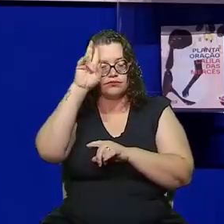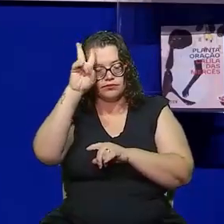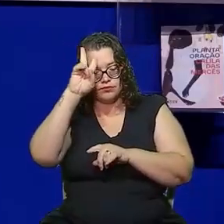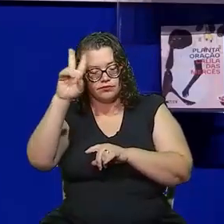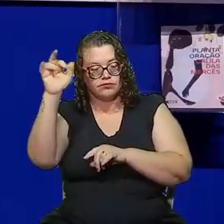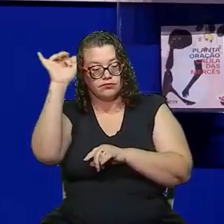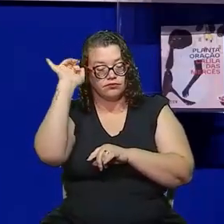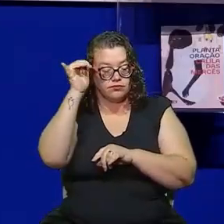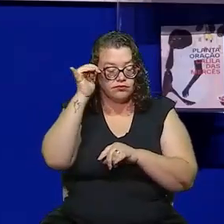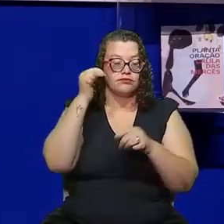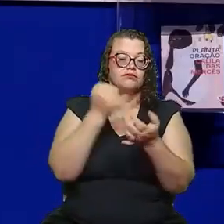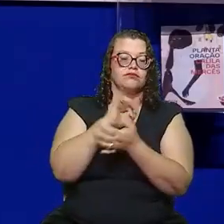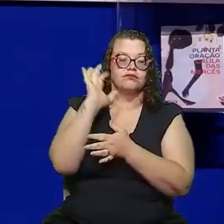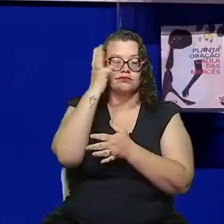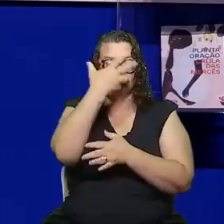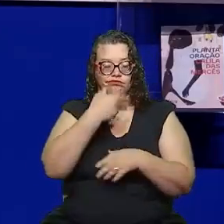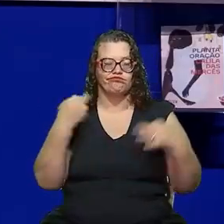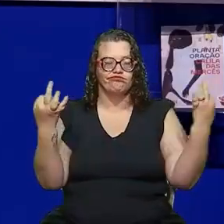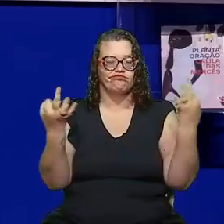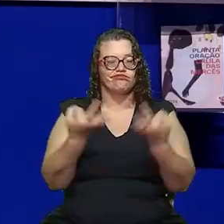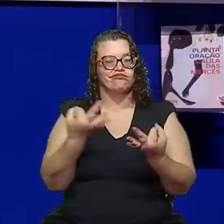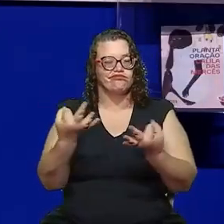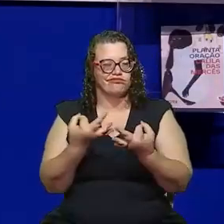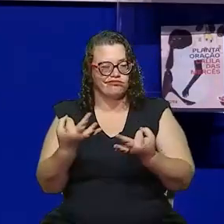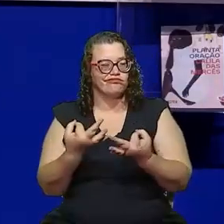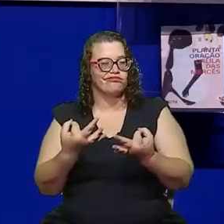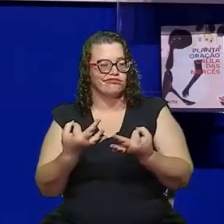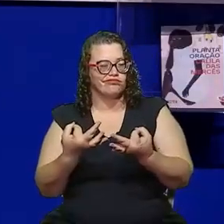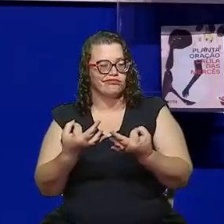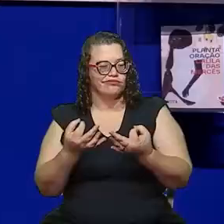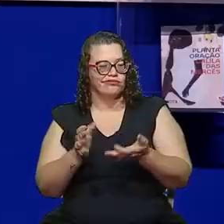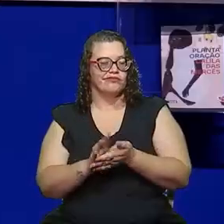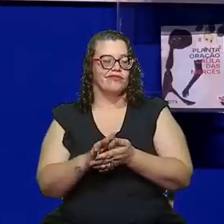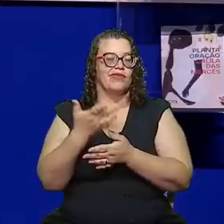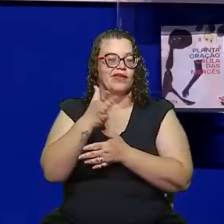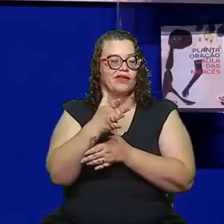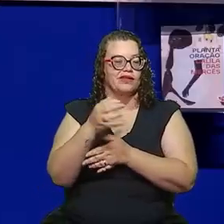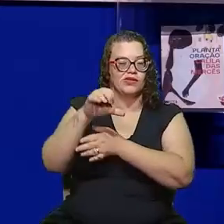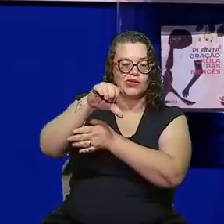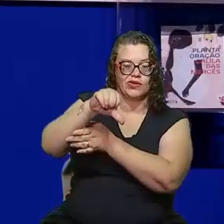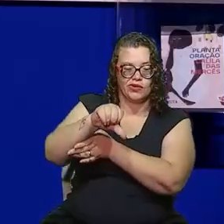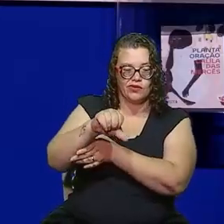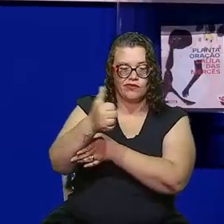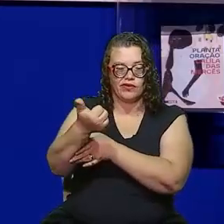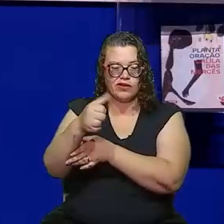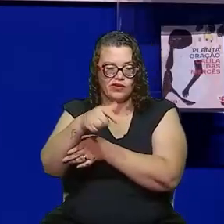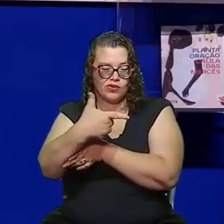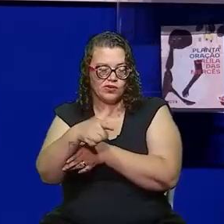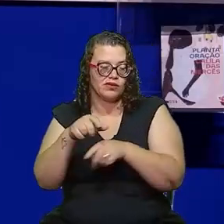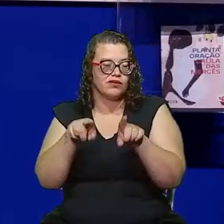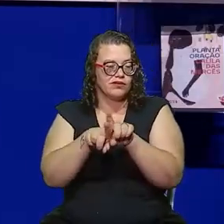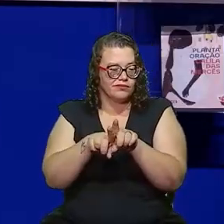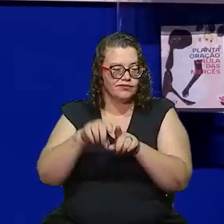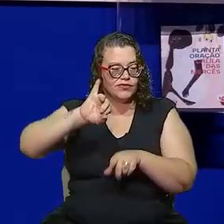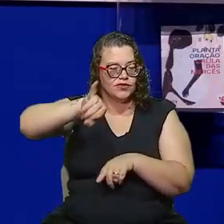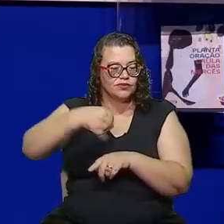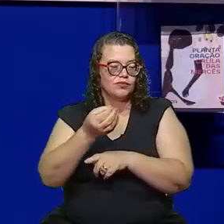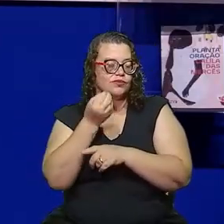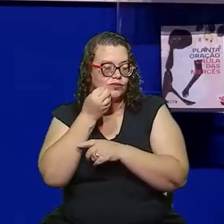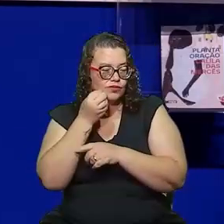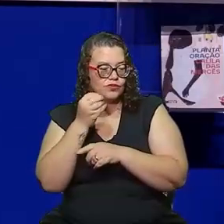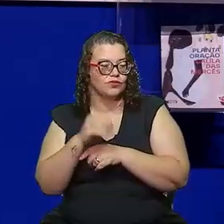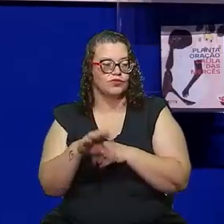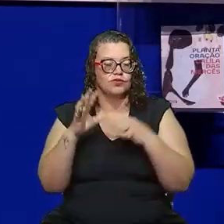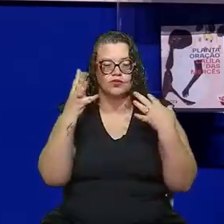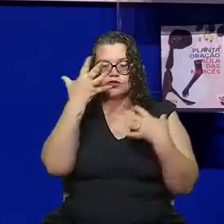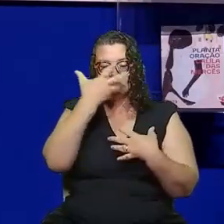você vê no Brasil livros que peguem público do 9 aos 12 anos, né? Foi uma oportunidade incrível